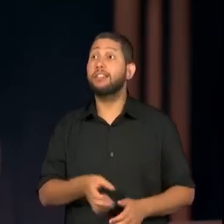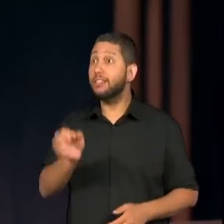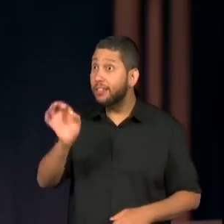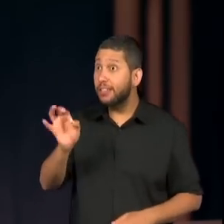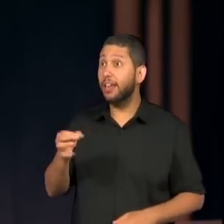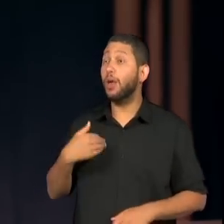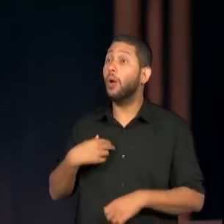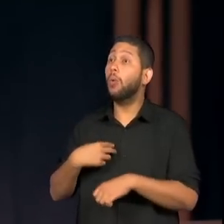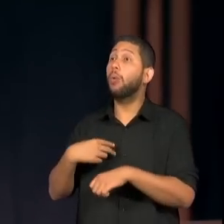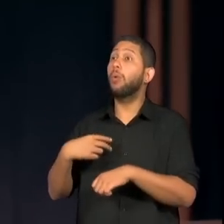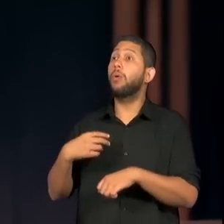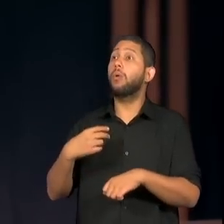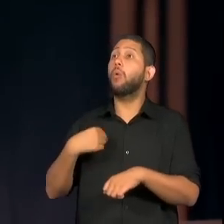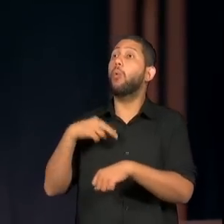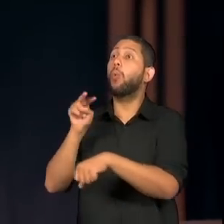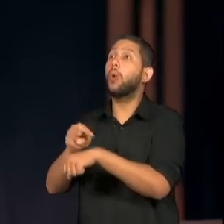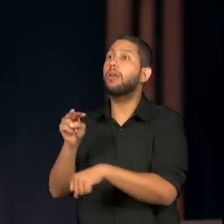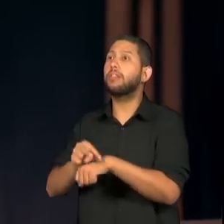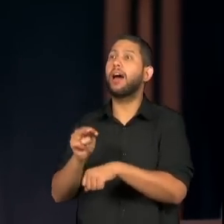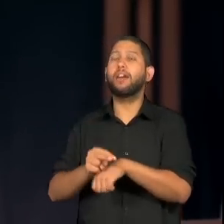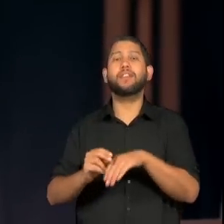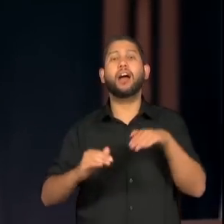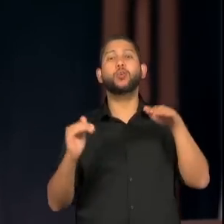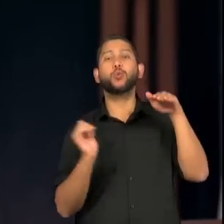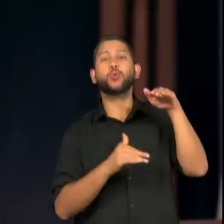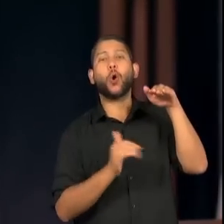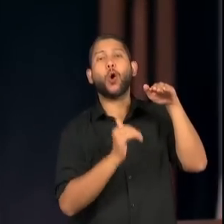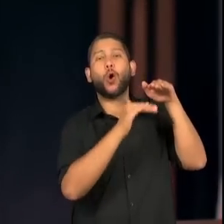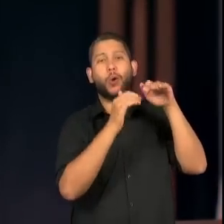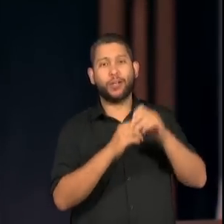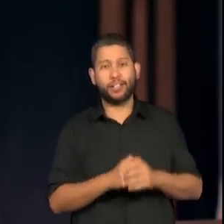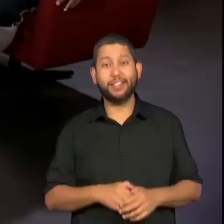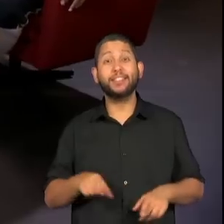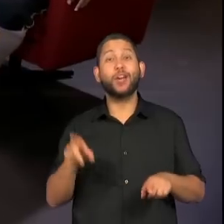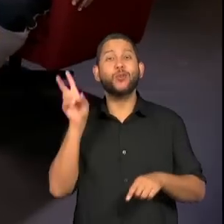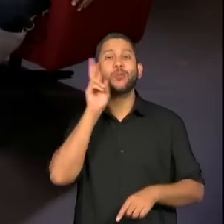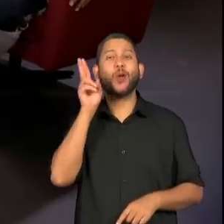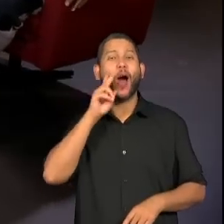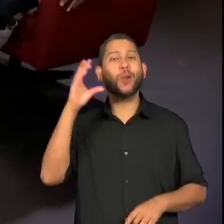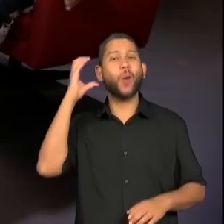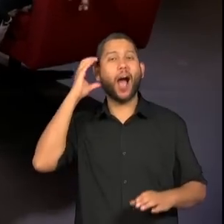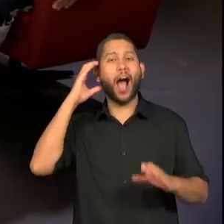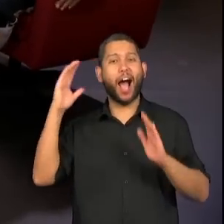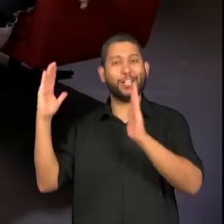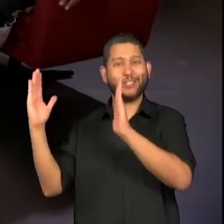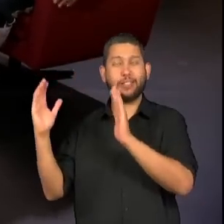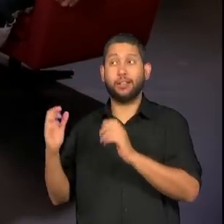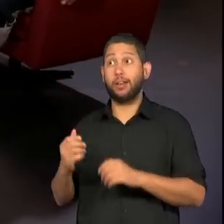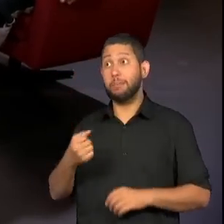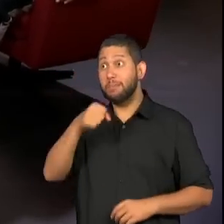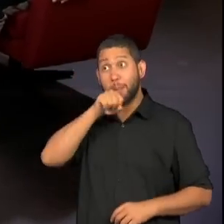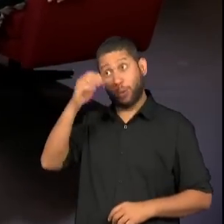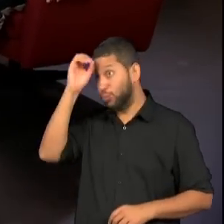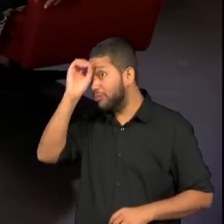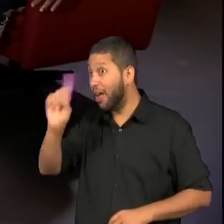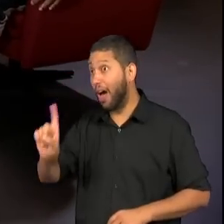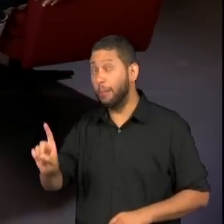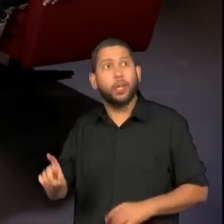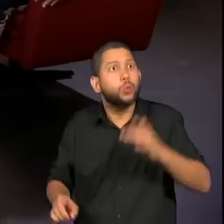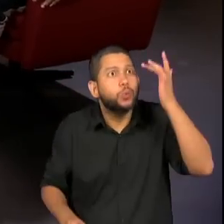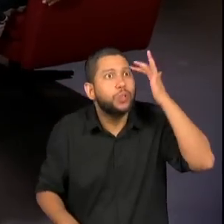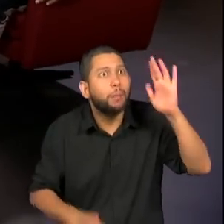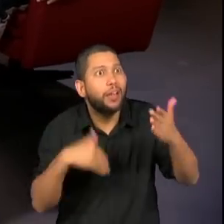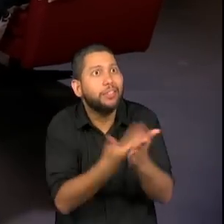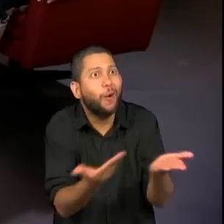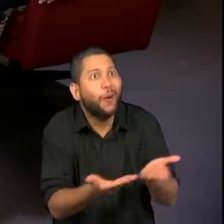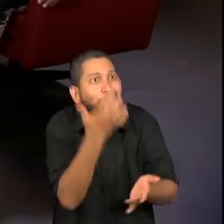lá do estoque. Do estoque. E tem a história do microcista. Pois é, ela não sabe disso. Ela não sabe? Até hoje?